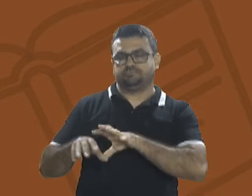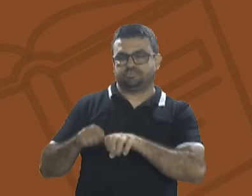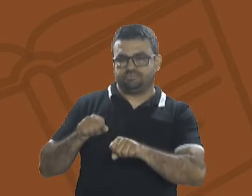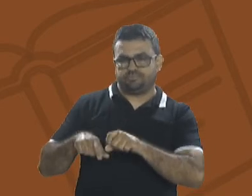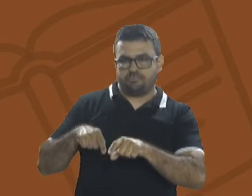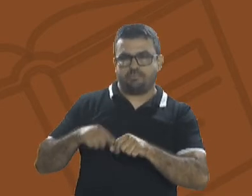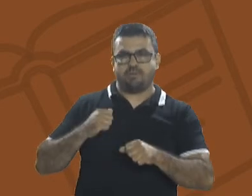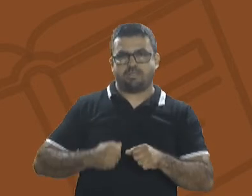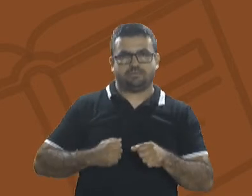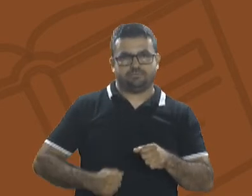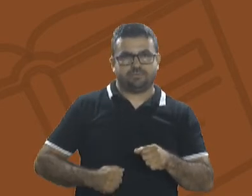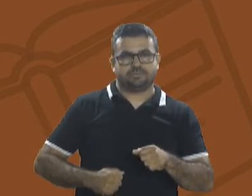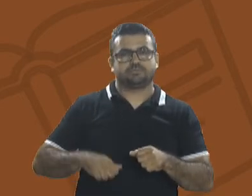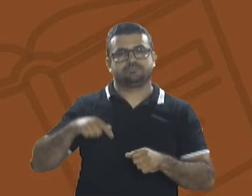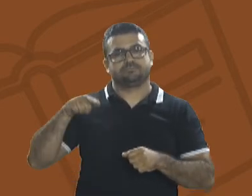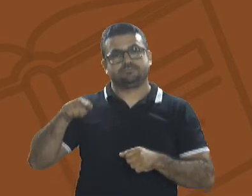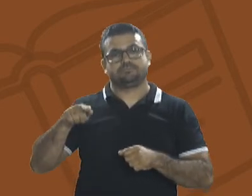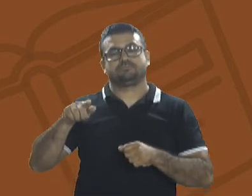intestino